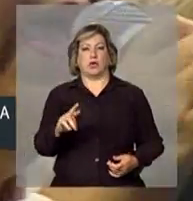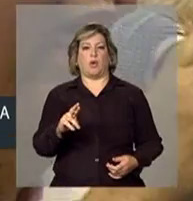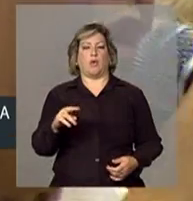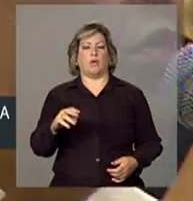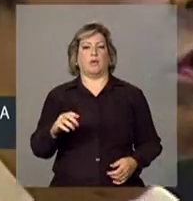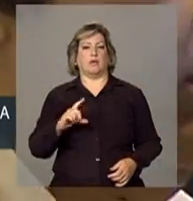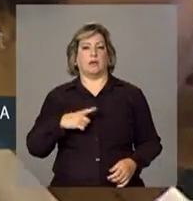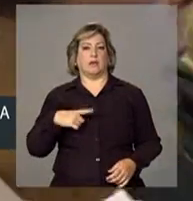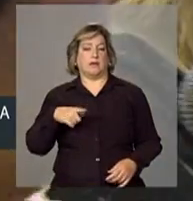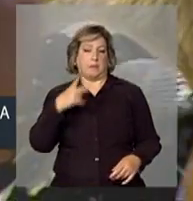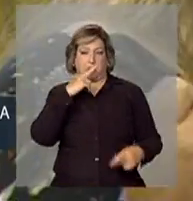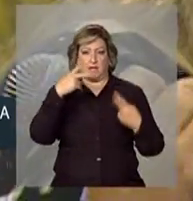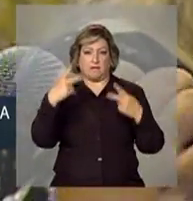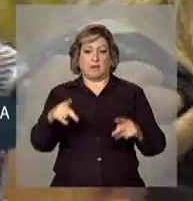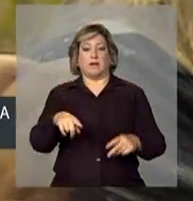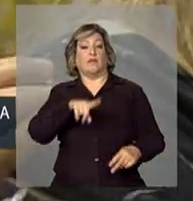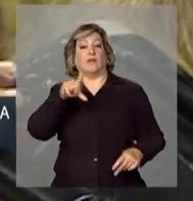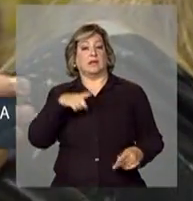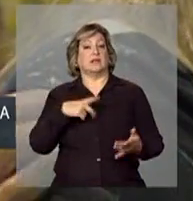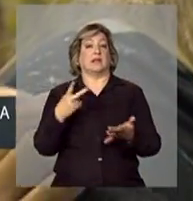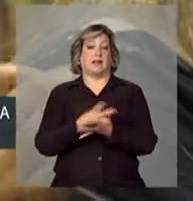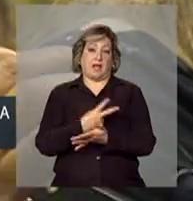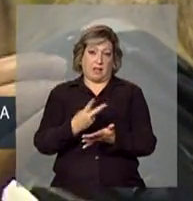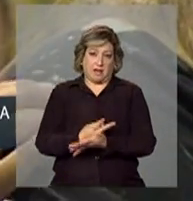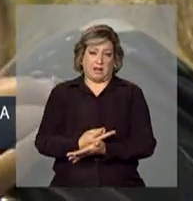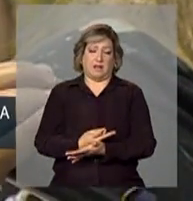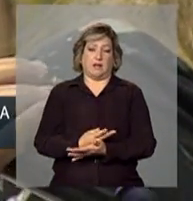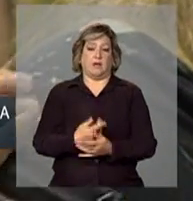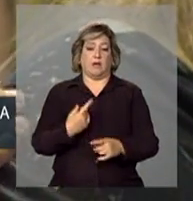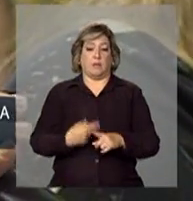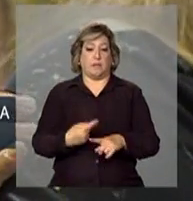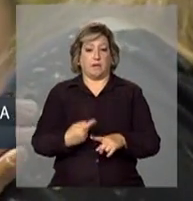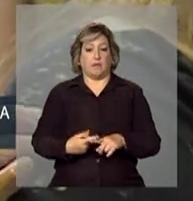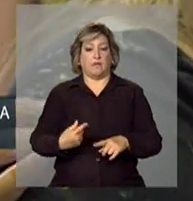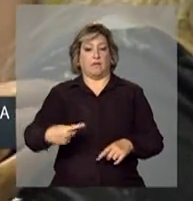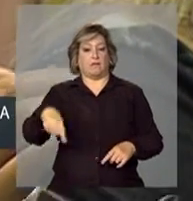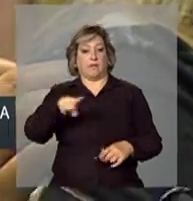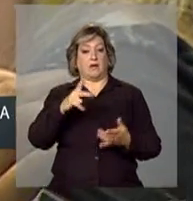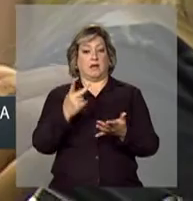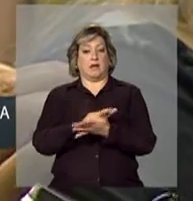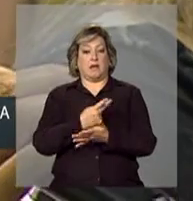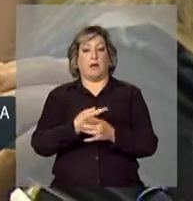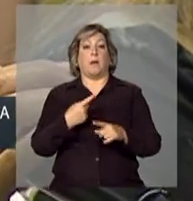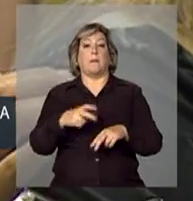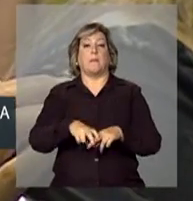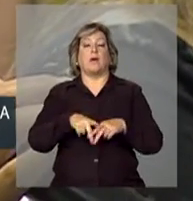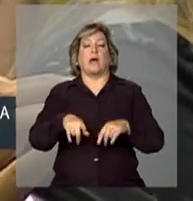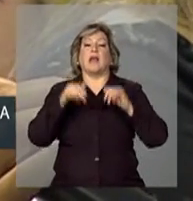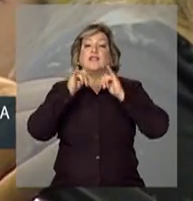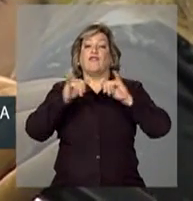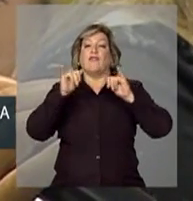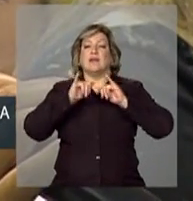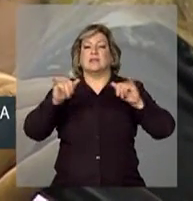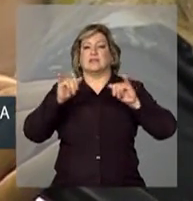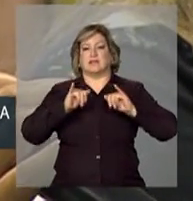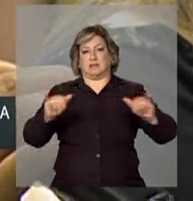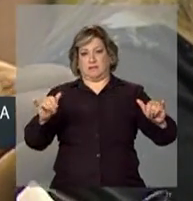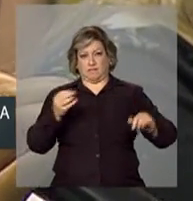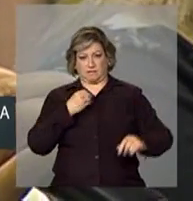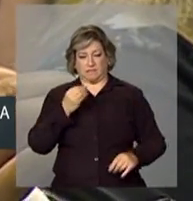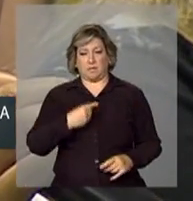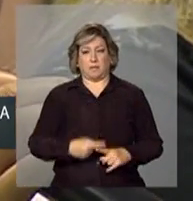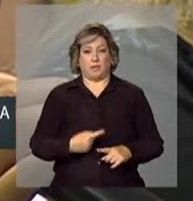Vocês pecam, se tem por aqui, eu já vou falando. Vocês pecam pela divulgação.